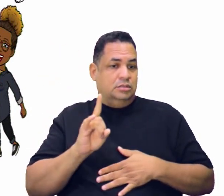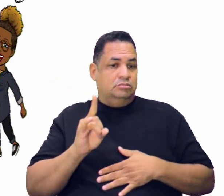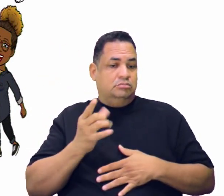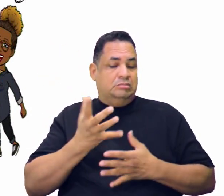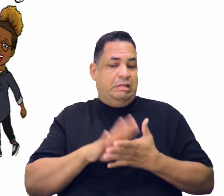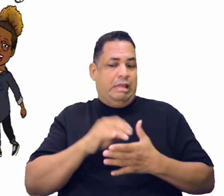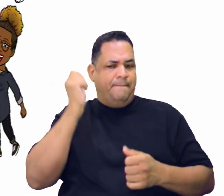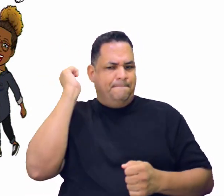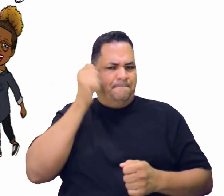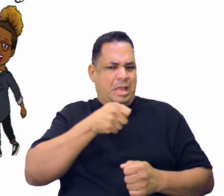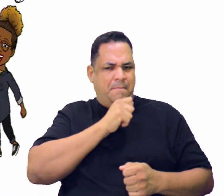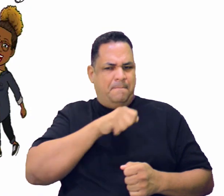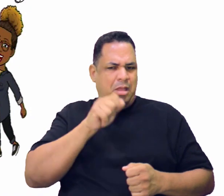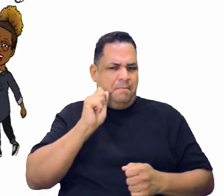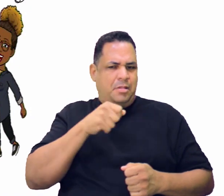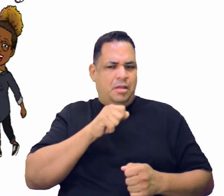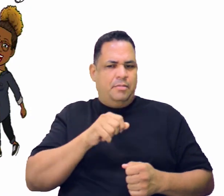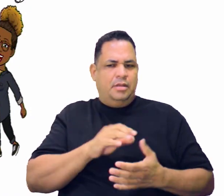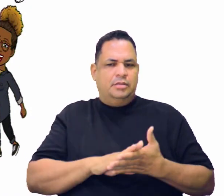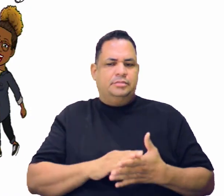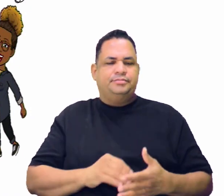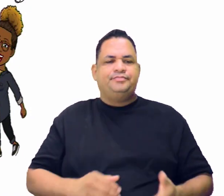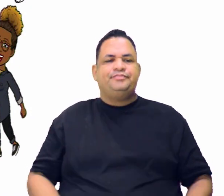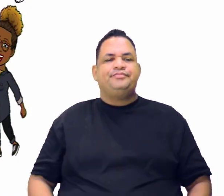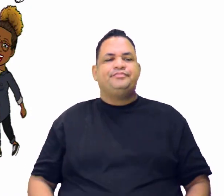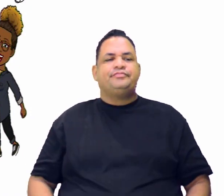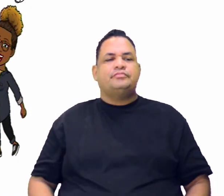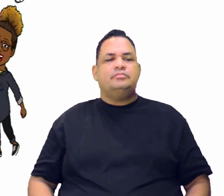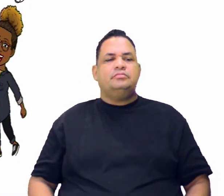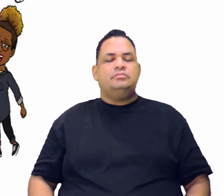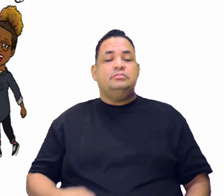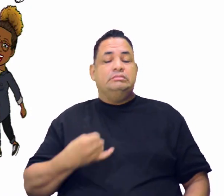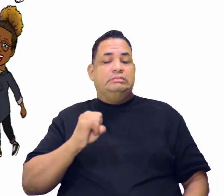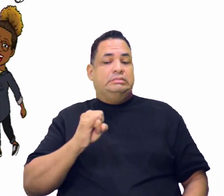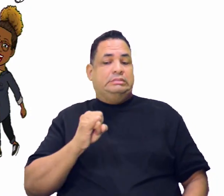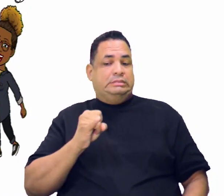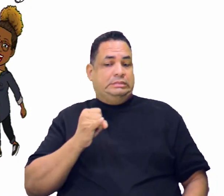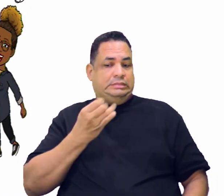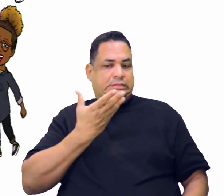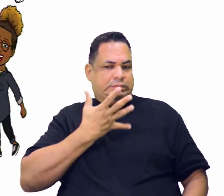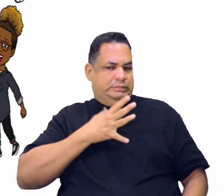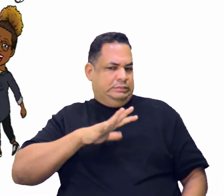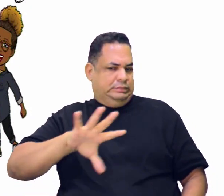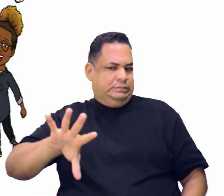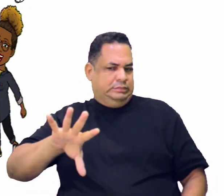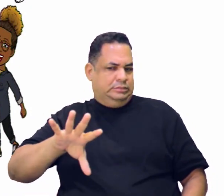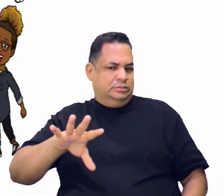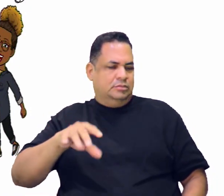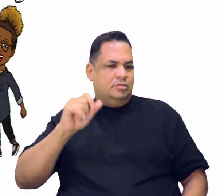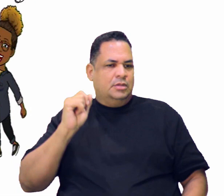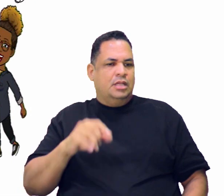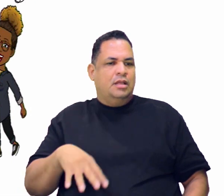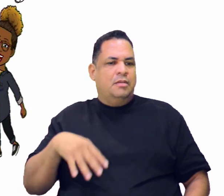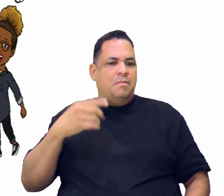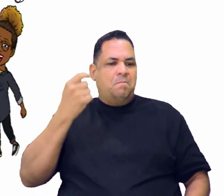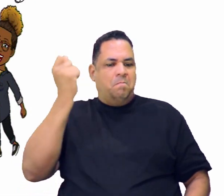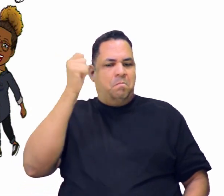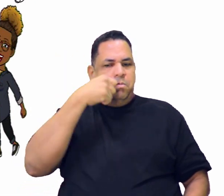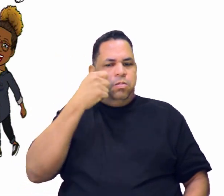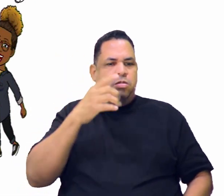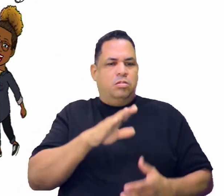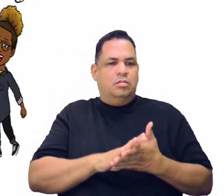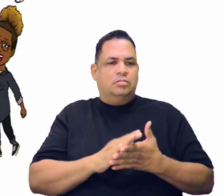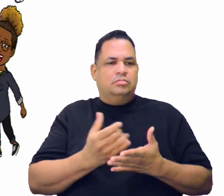quiser apanhar. Então, ó, se eu não quero apanhar, né? Eu vou botar